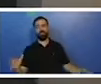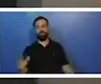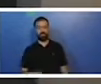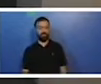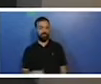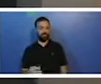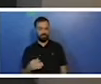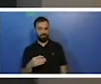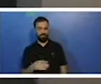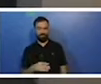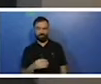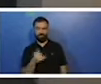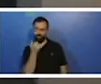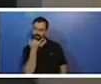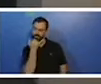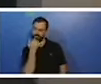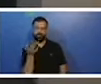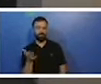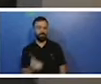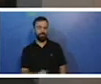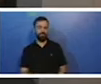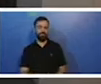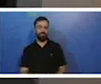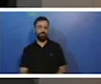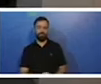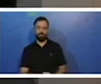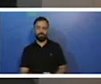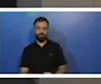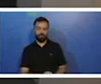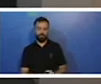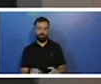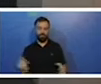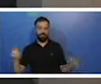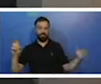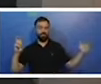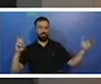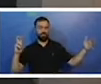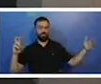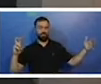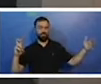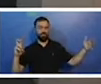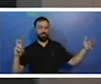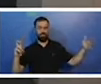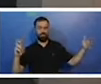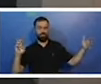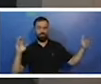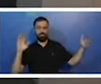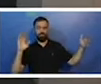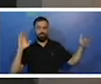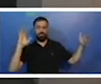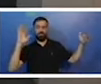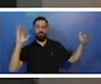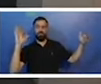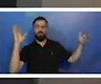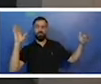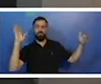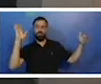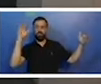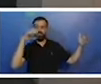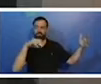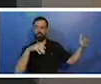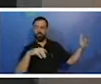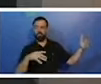professor nossos errei feio agora isso E ai ai ai se ele quiser ele ganha